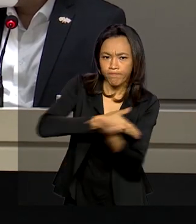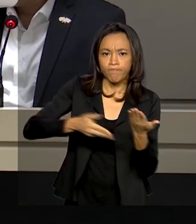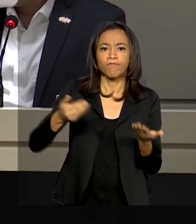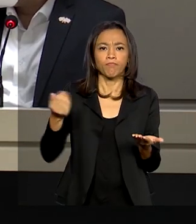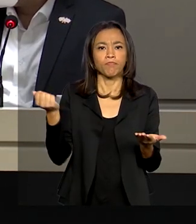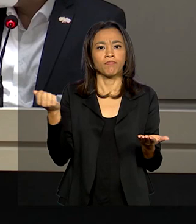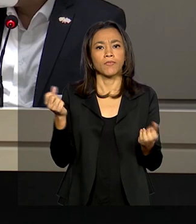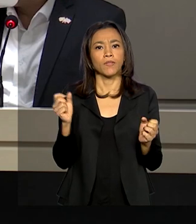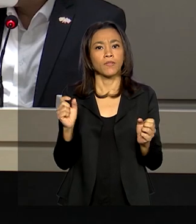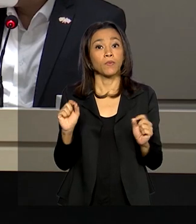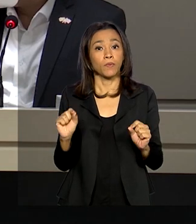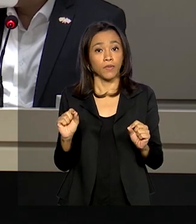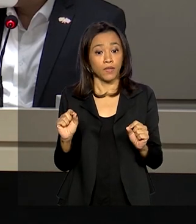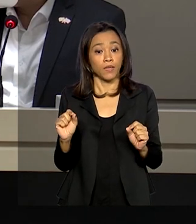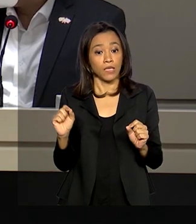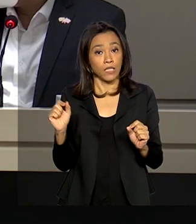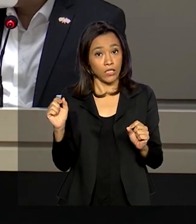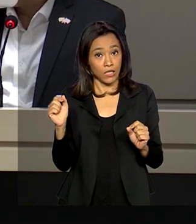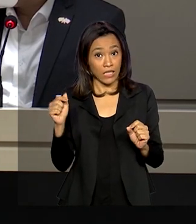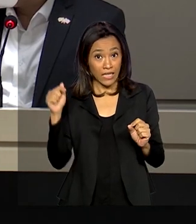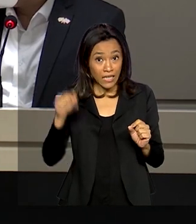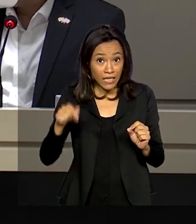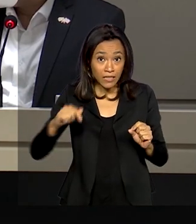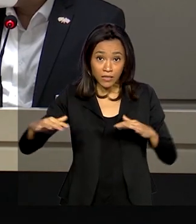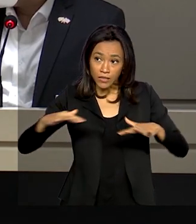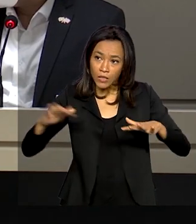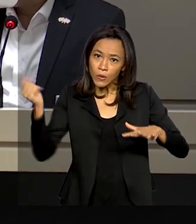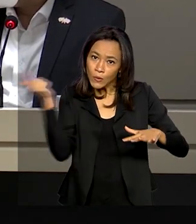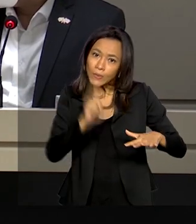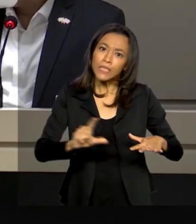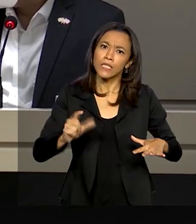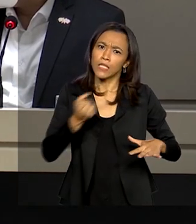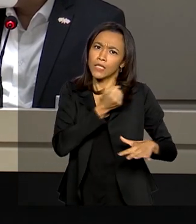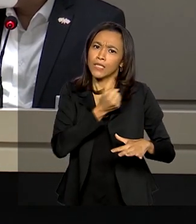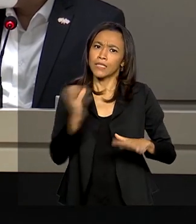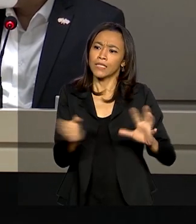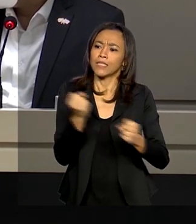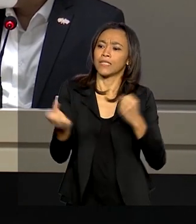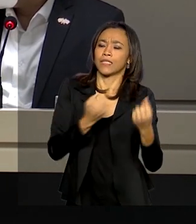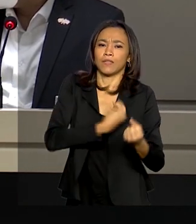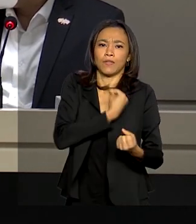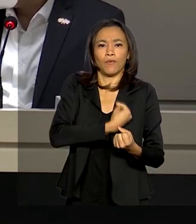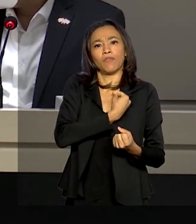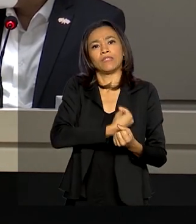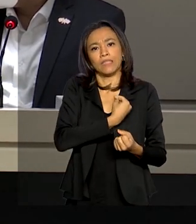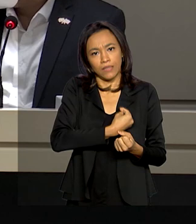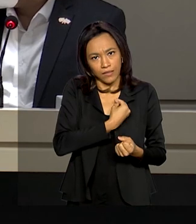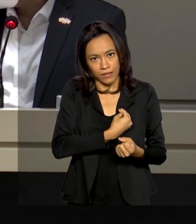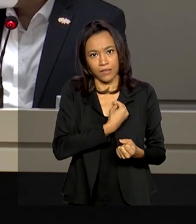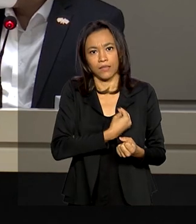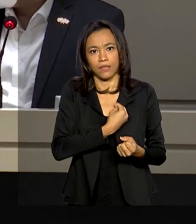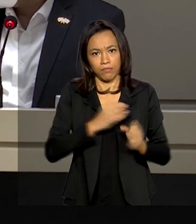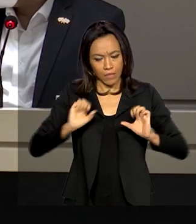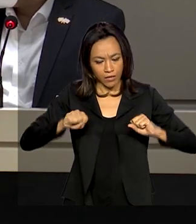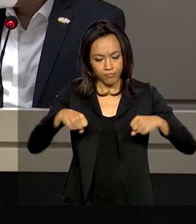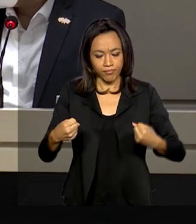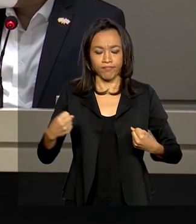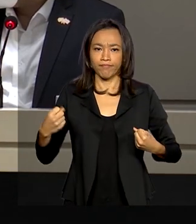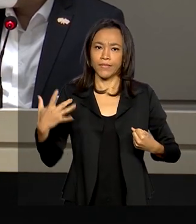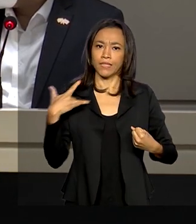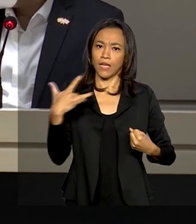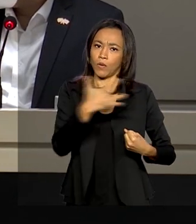espera fazer com que esse momento a gente consiga salvar o maior número possível de vidas. E de verdade,